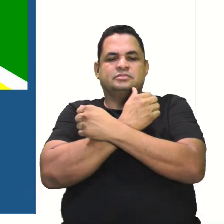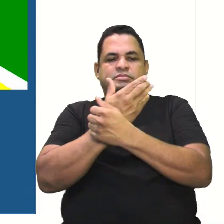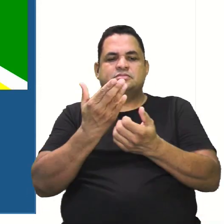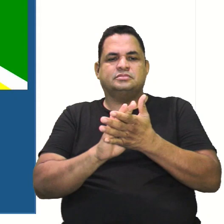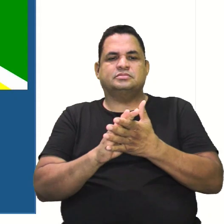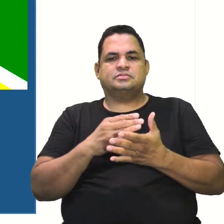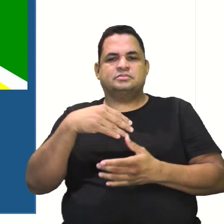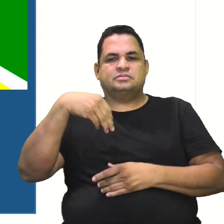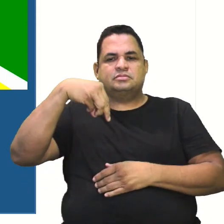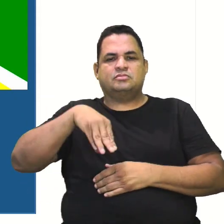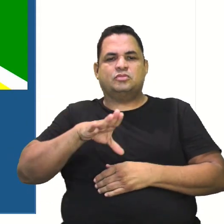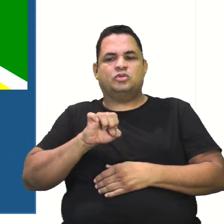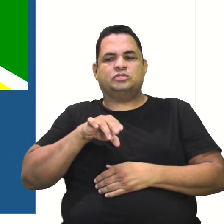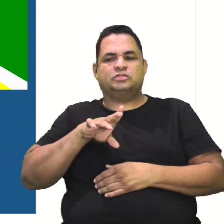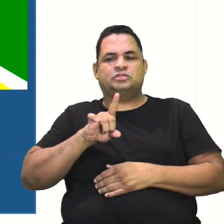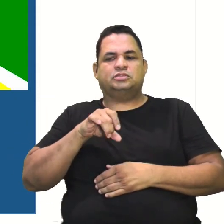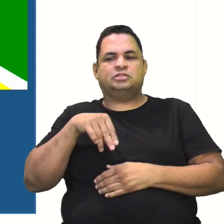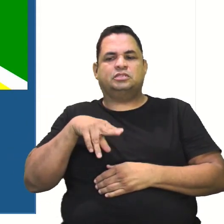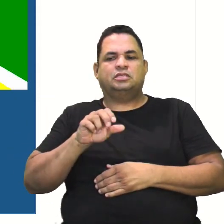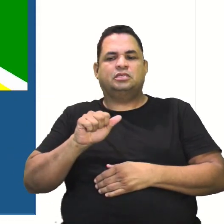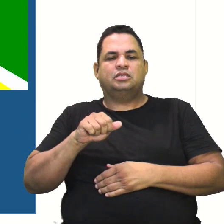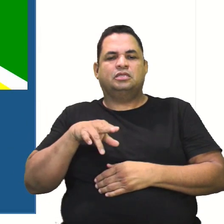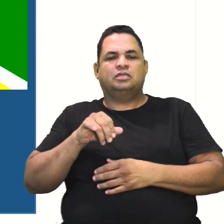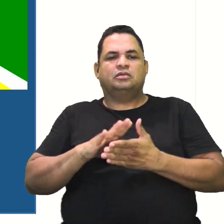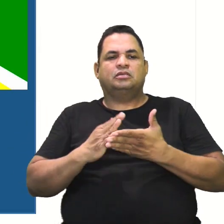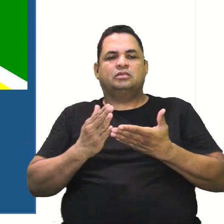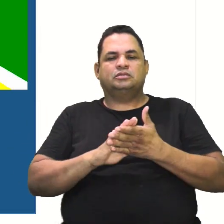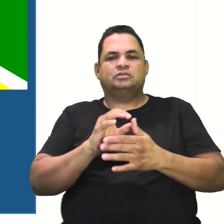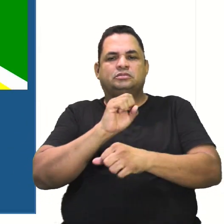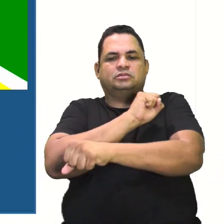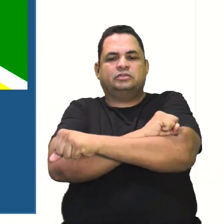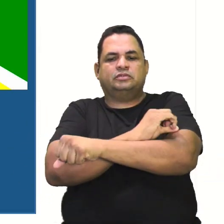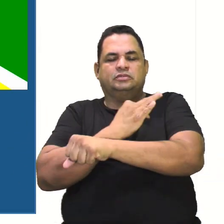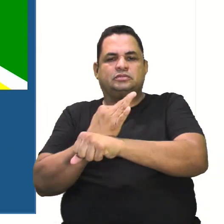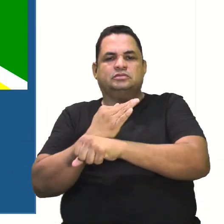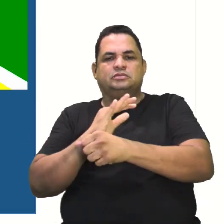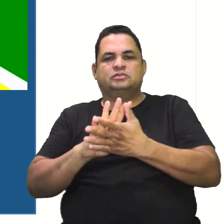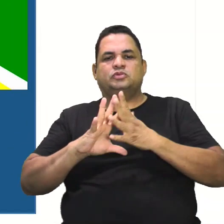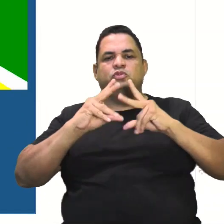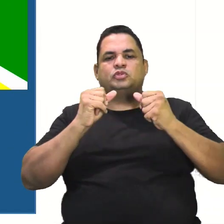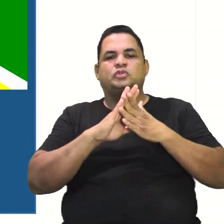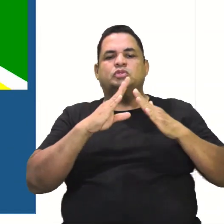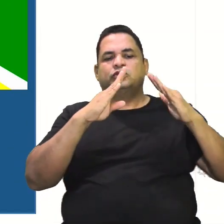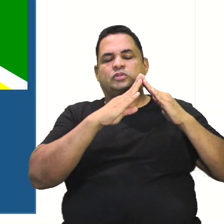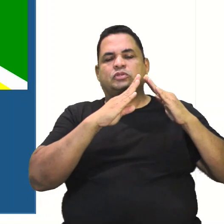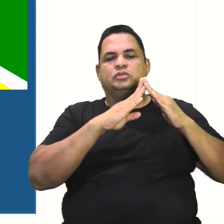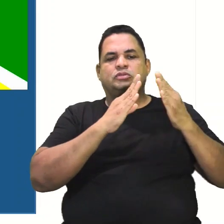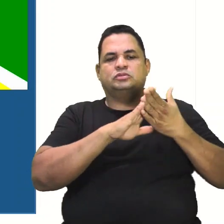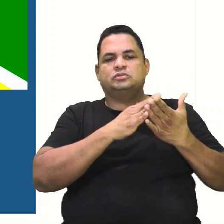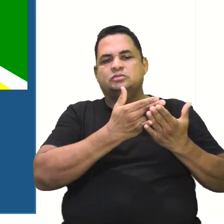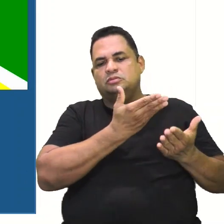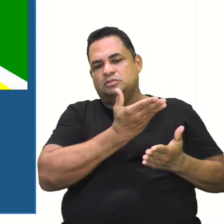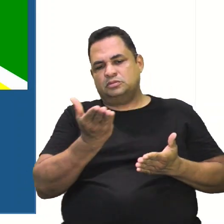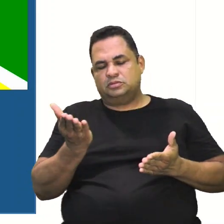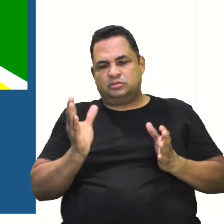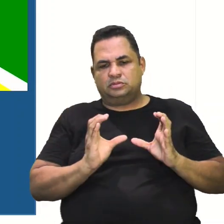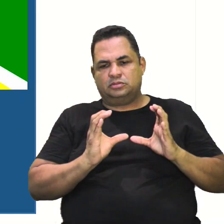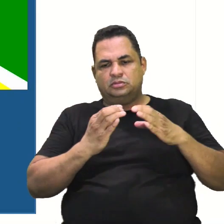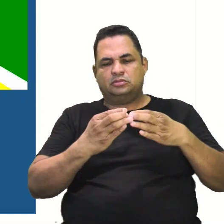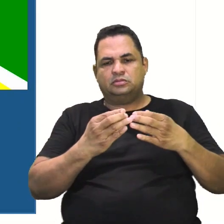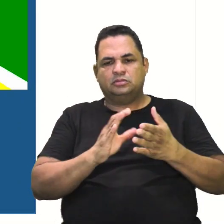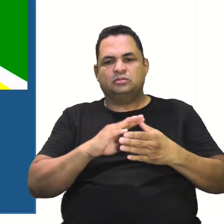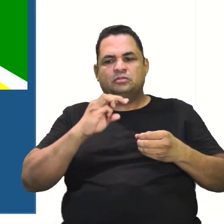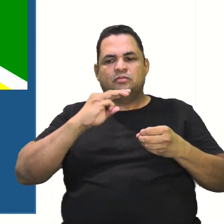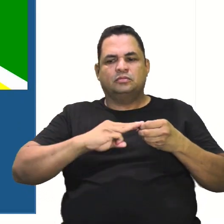abraço para Montenegro da pergunta anterior e São Francisco do Guaporé. Então, todas as escolas pertencentes a esse grupo,